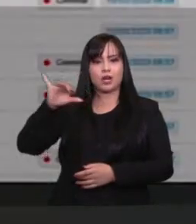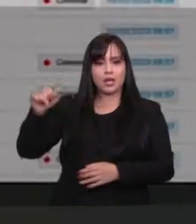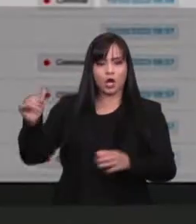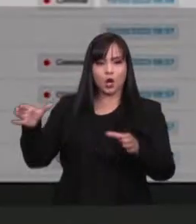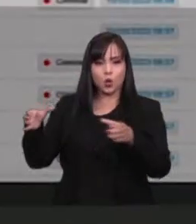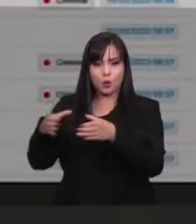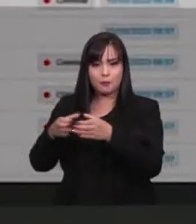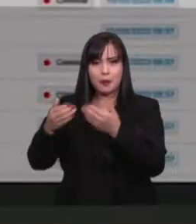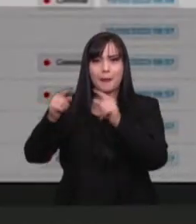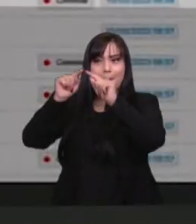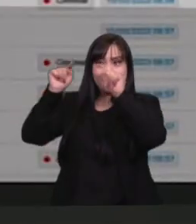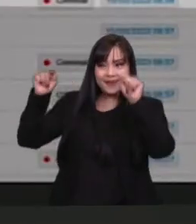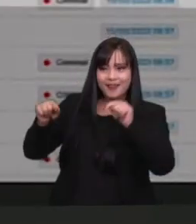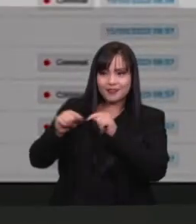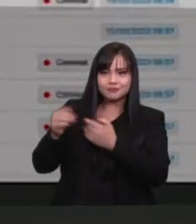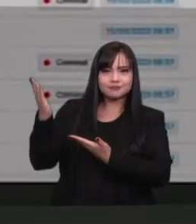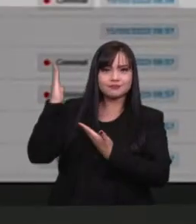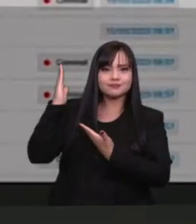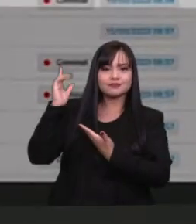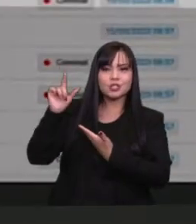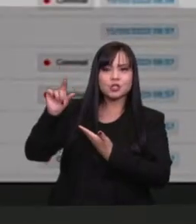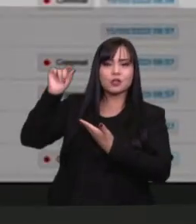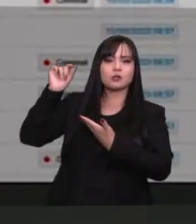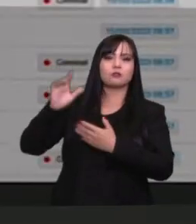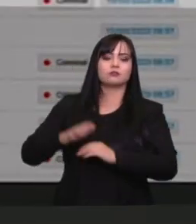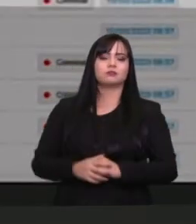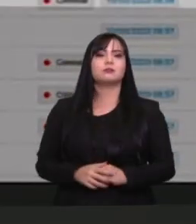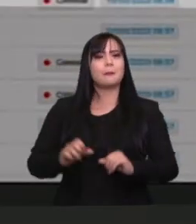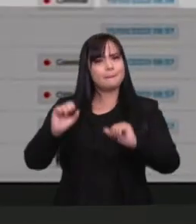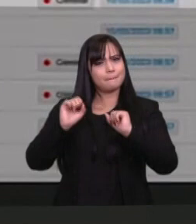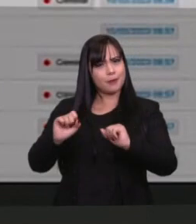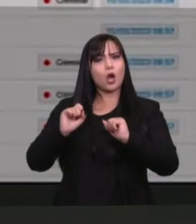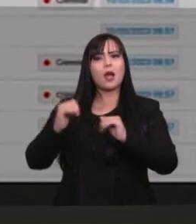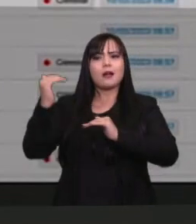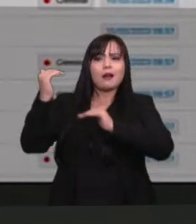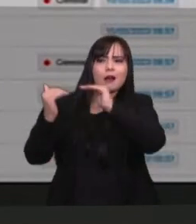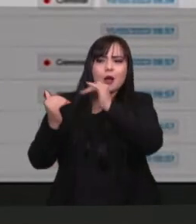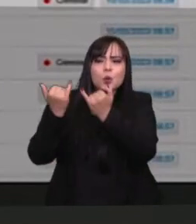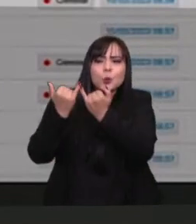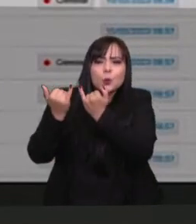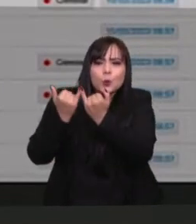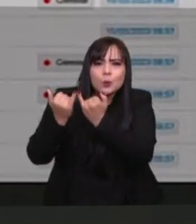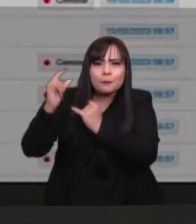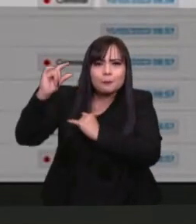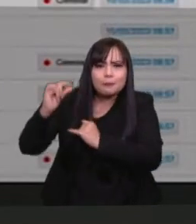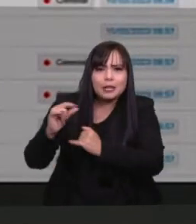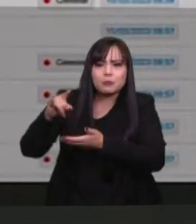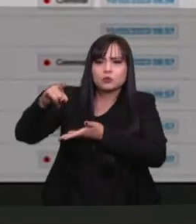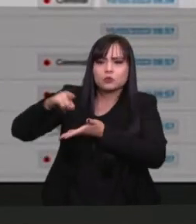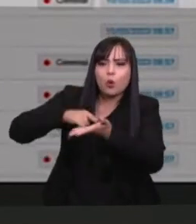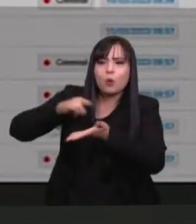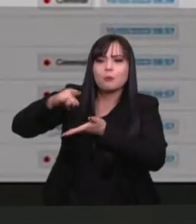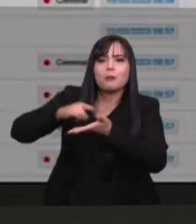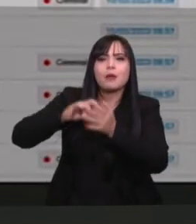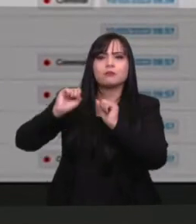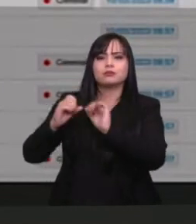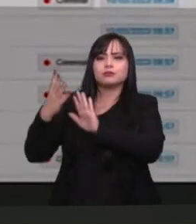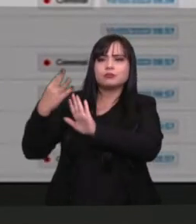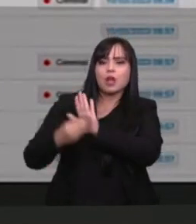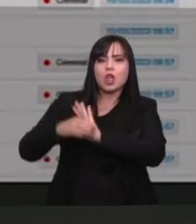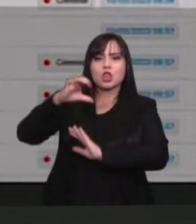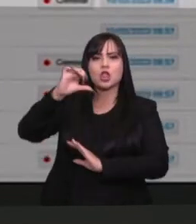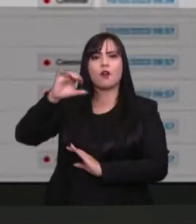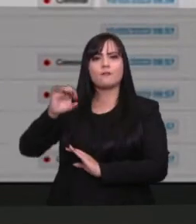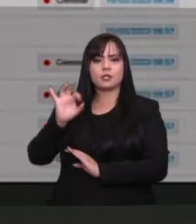abrirá uma caixa de seleção podemos selecionar o grau de similaridade mínimo entre os documentos que por padrão é